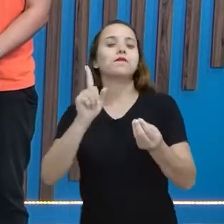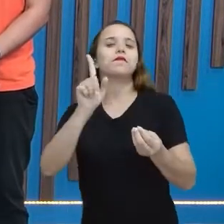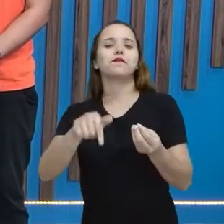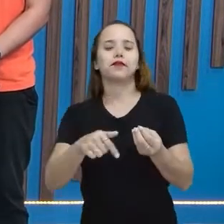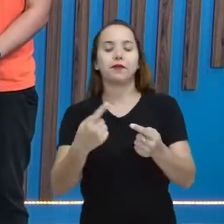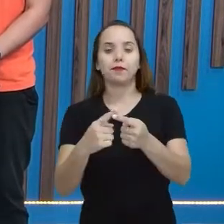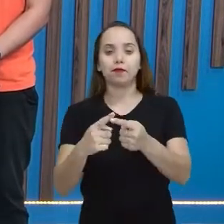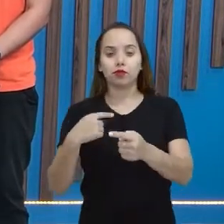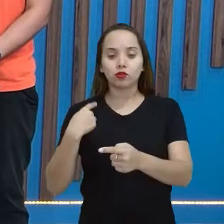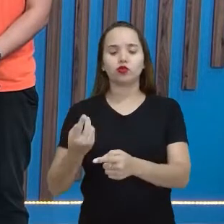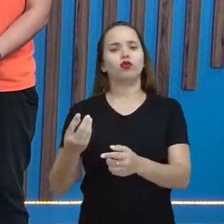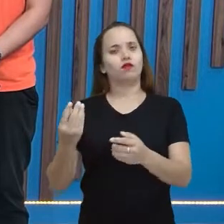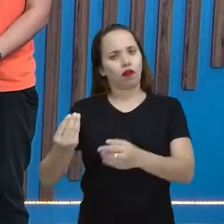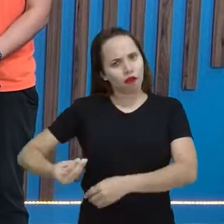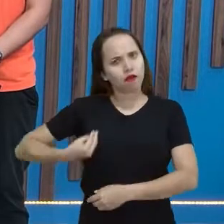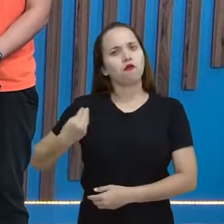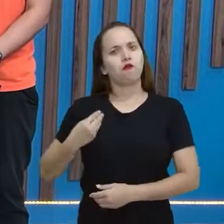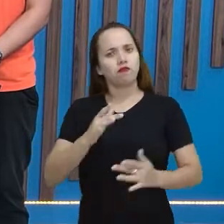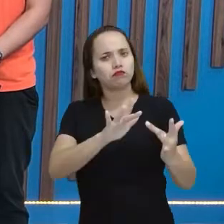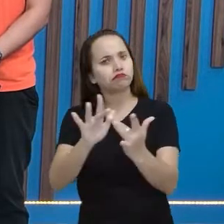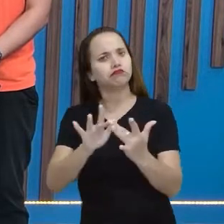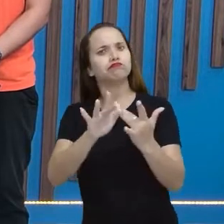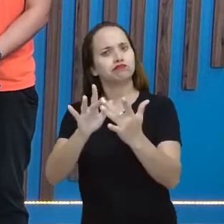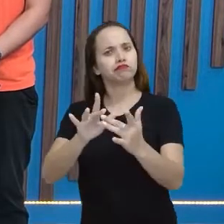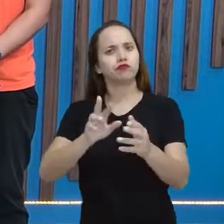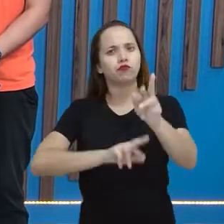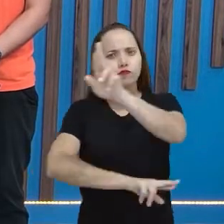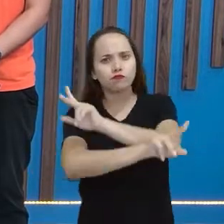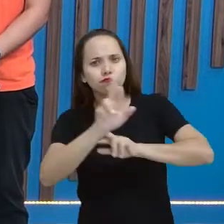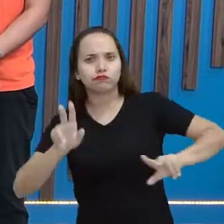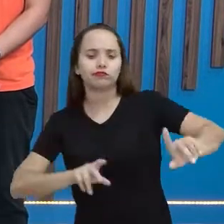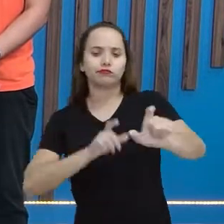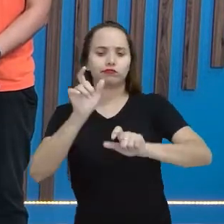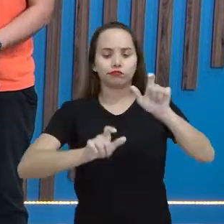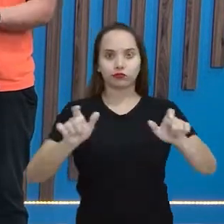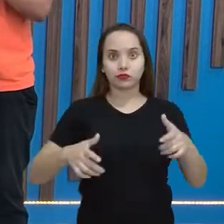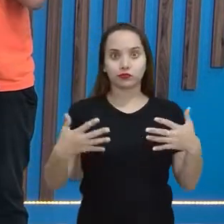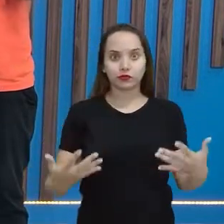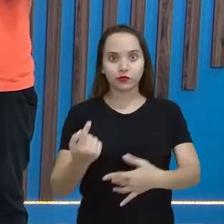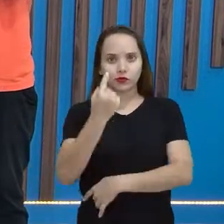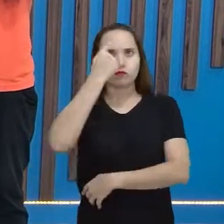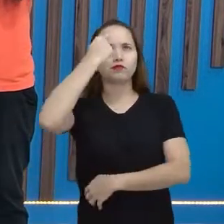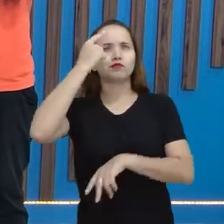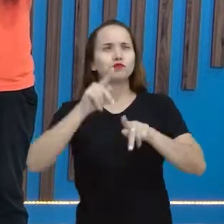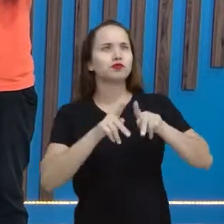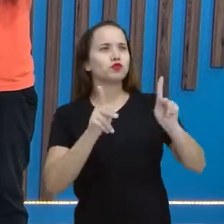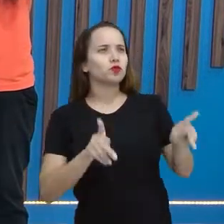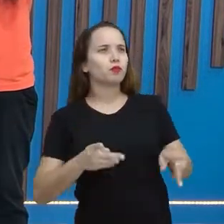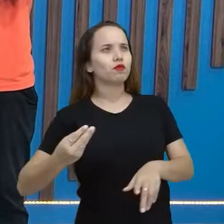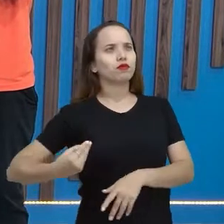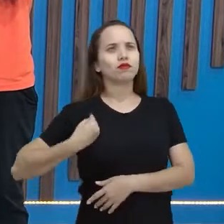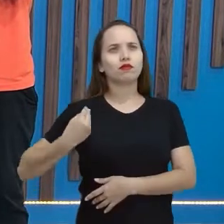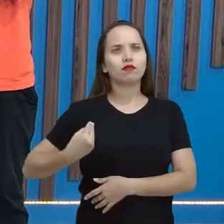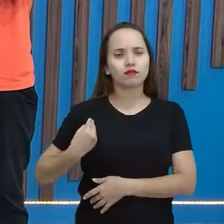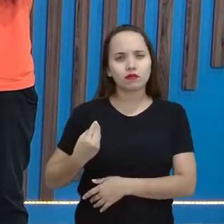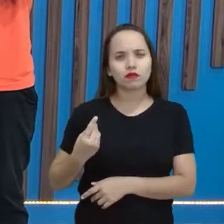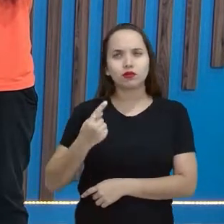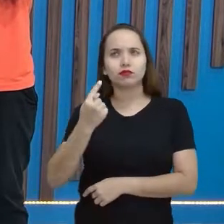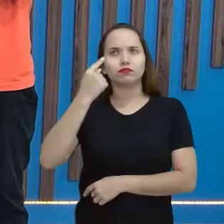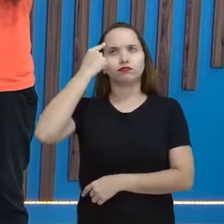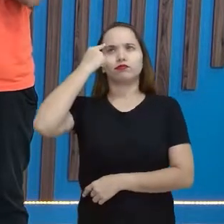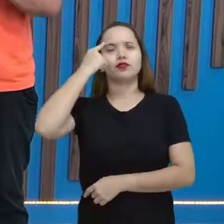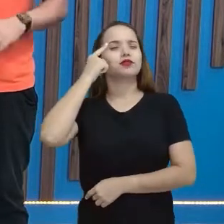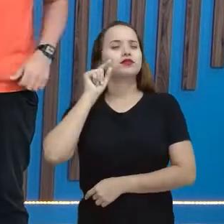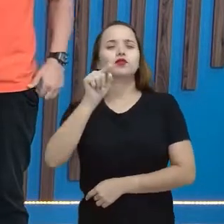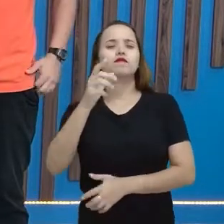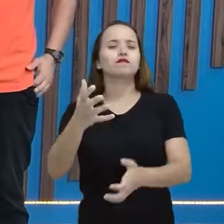várias pessoas diferentes da gente. Então, pessoal, pensar num projeto de vida, pensar no que você quer